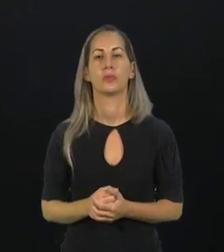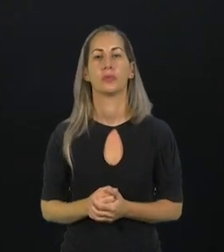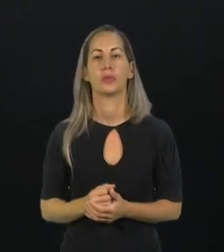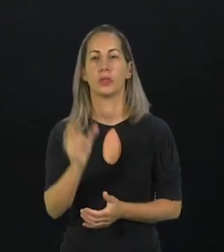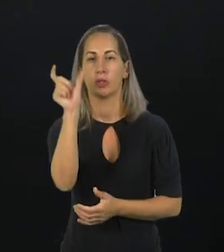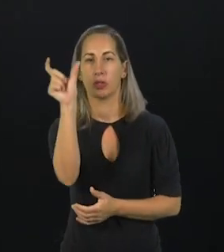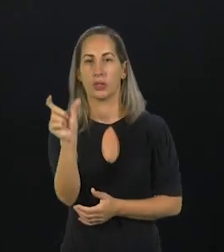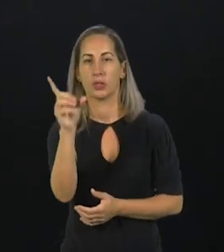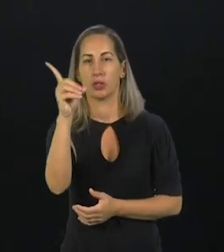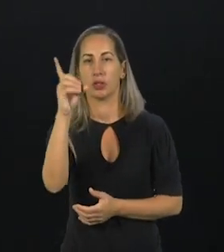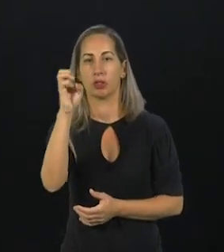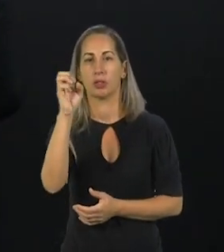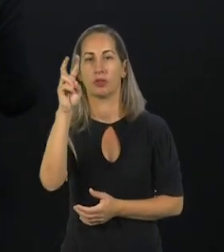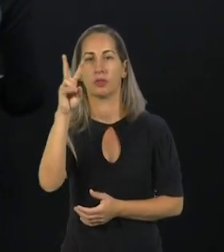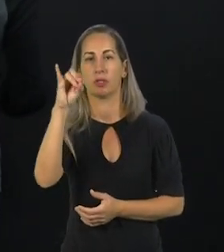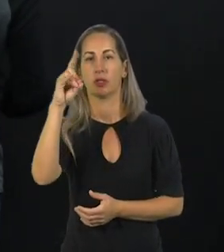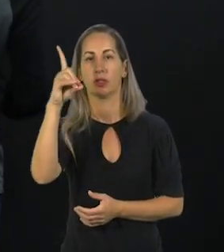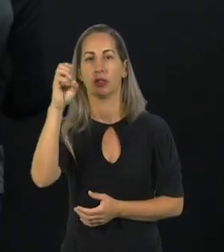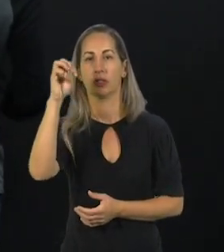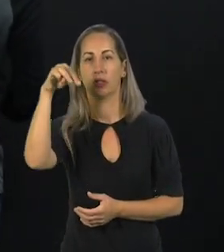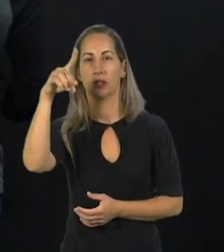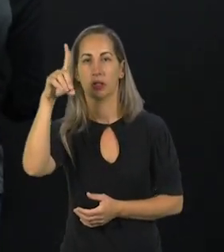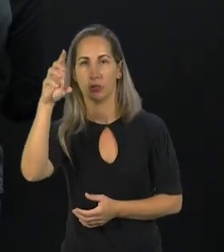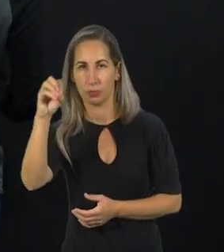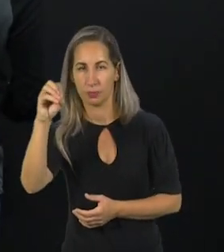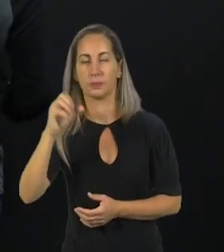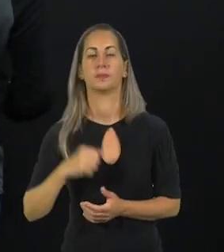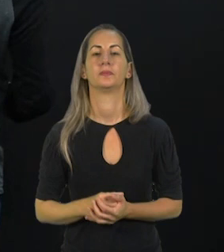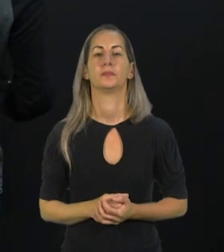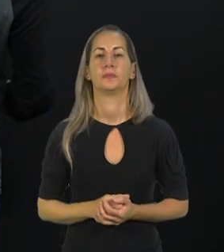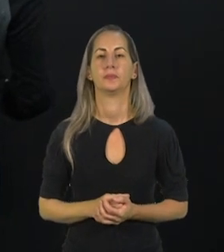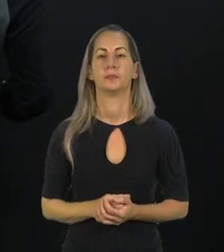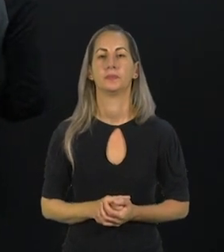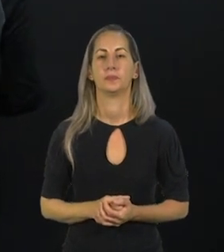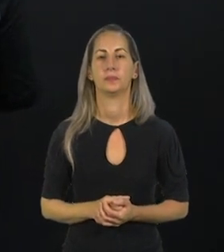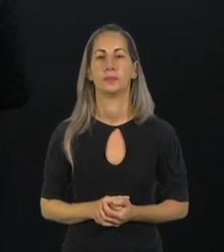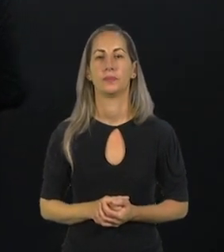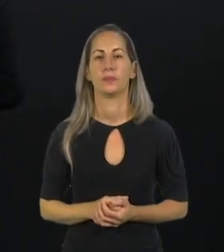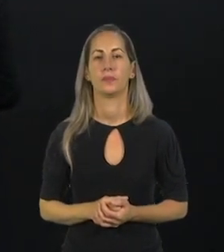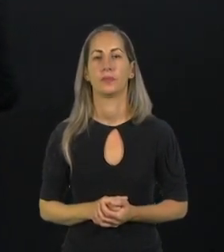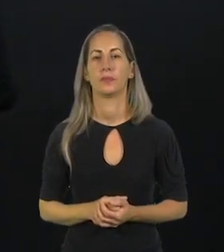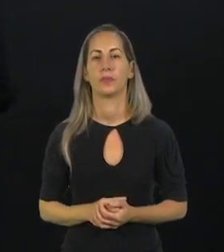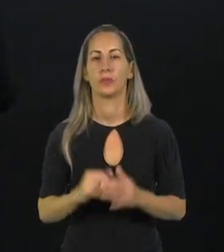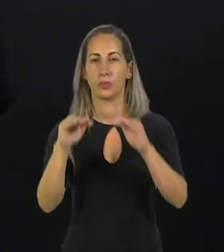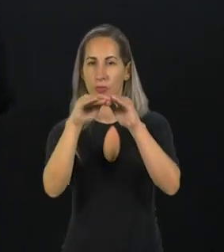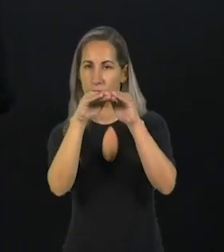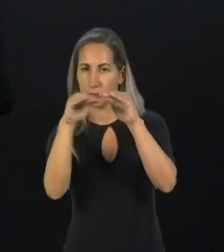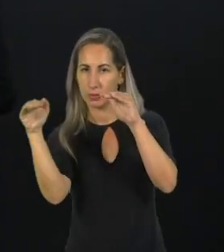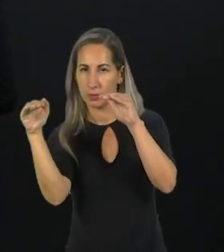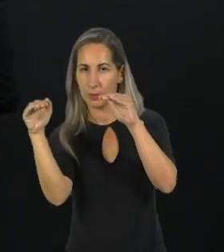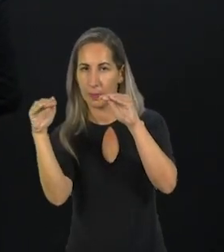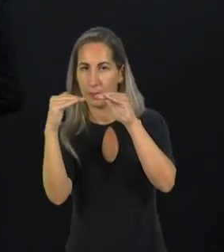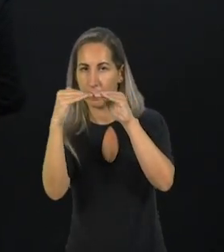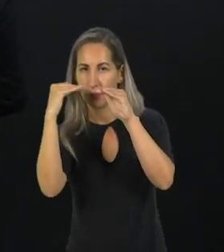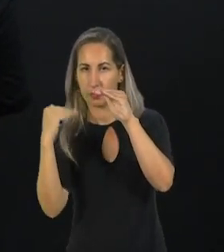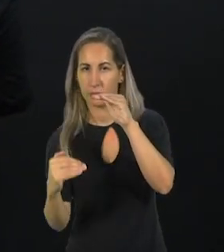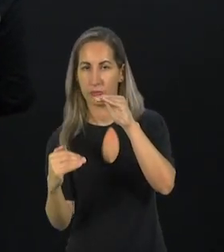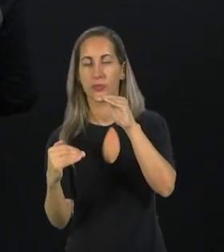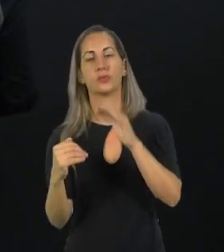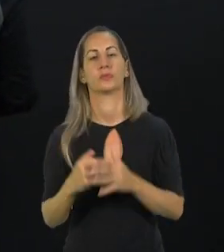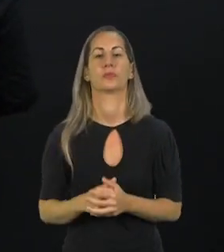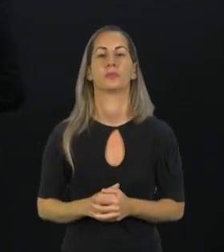dividendo. Então, vou escrever aqui para você, tá? E o valor de baixo